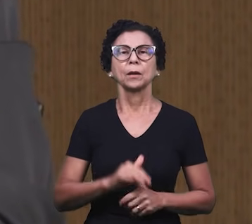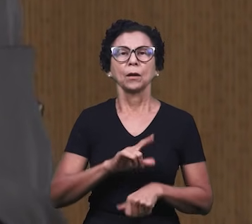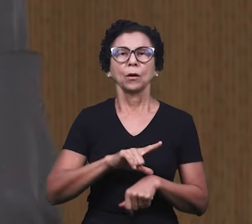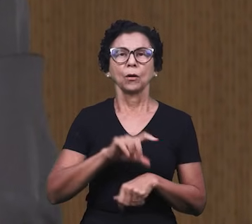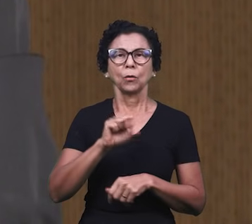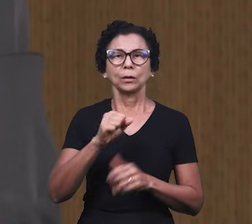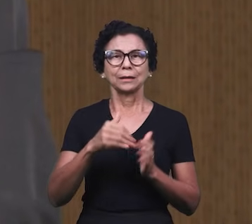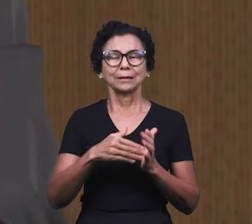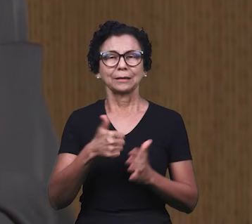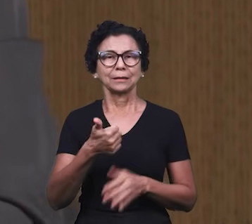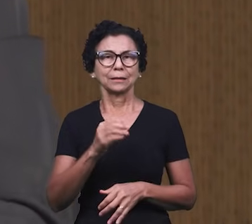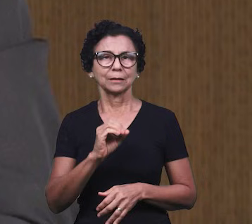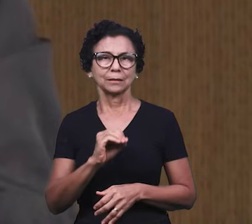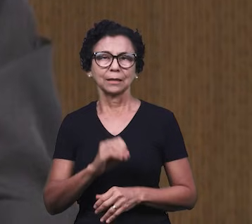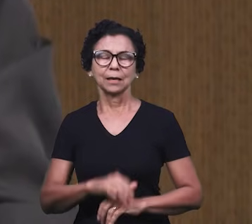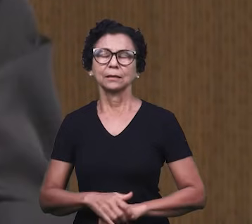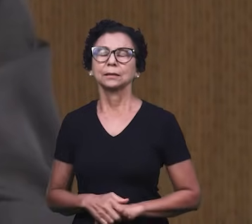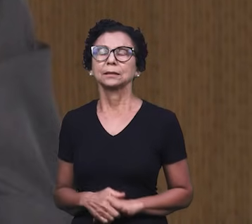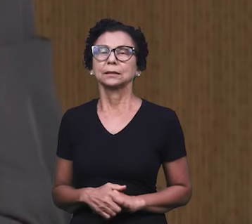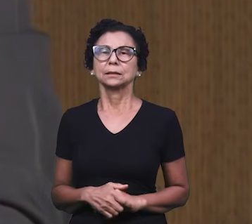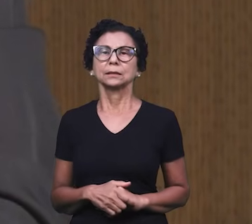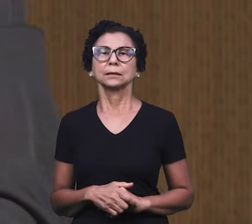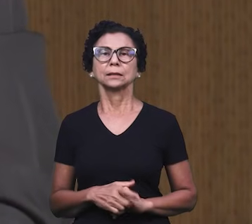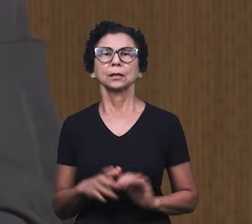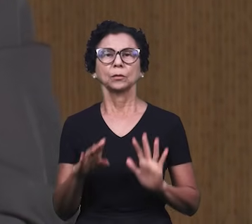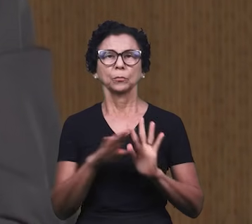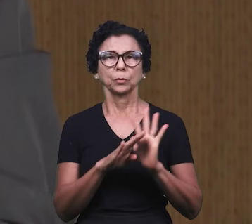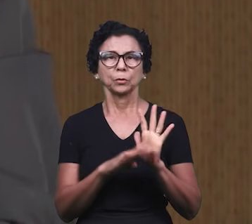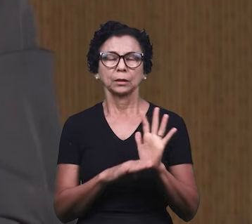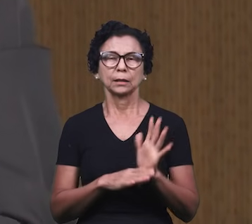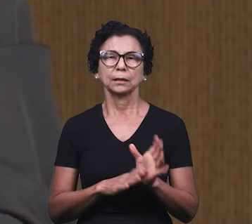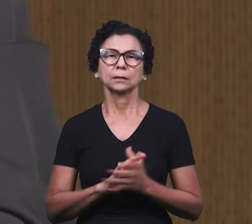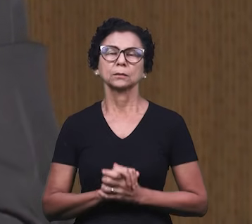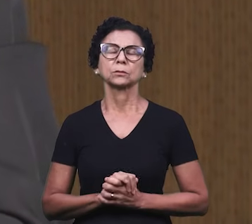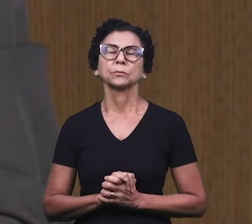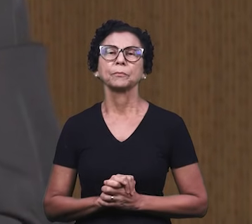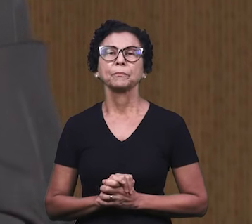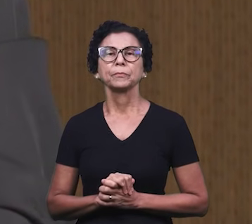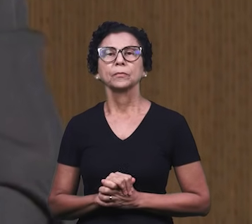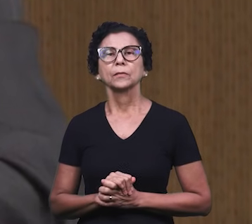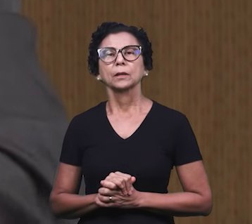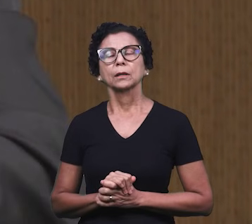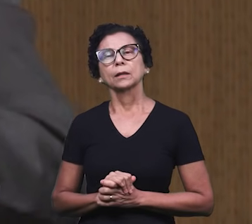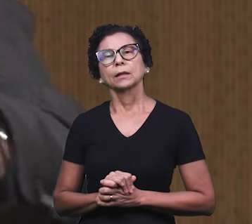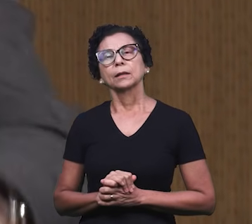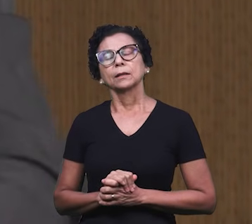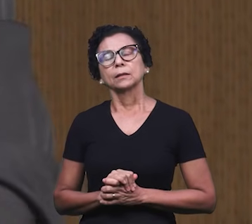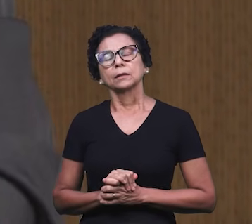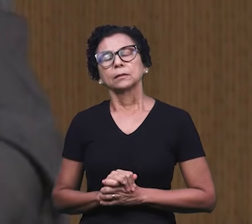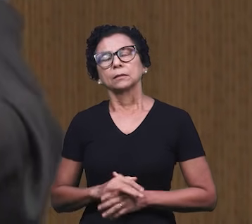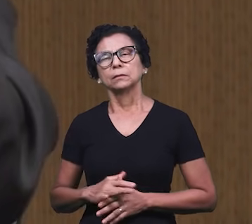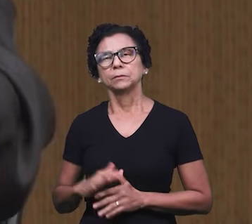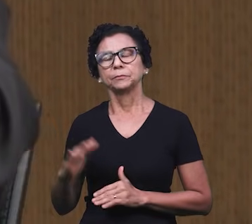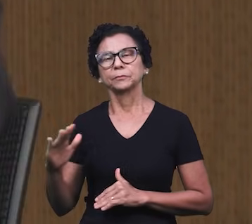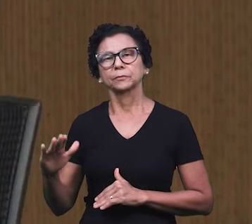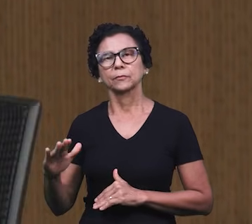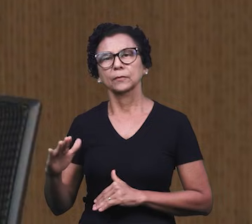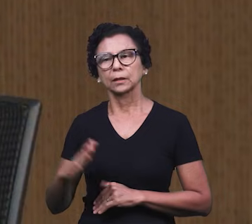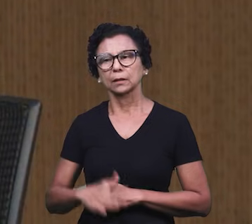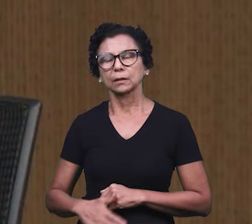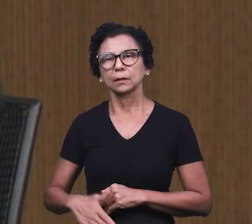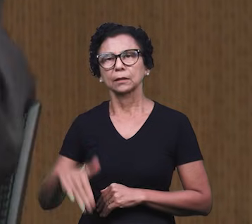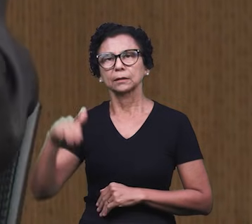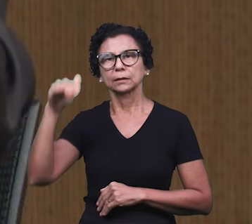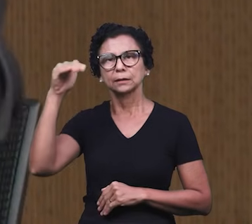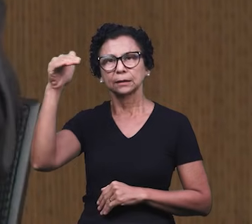as crianças. Então nós temos um programa chamado Crescendo na Graça e no Conhecimento. Então, das 8 às 10, os pais podem colocar